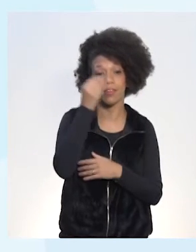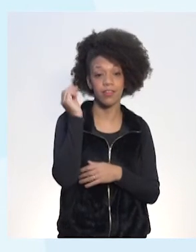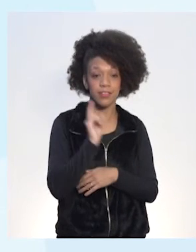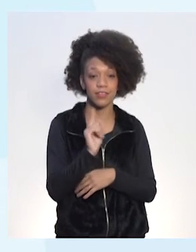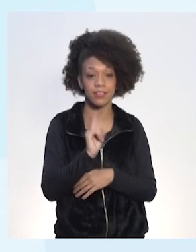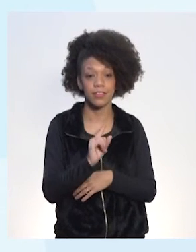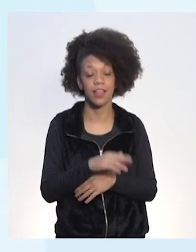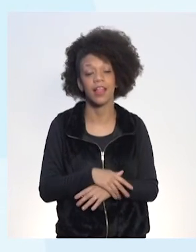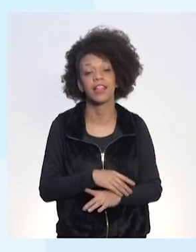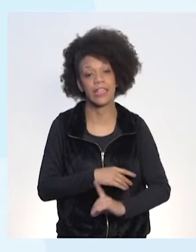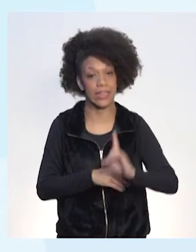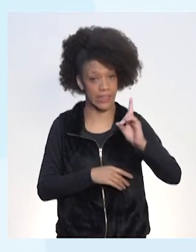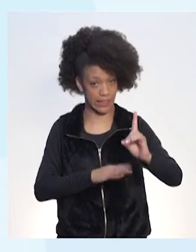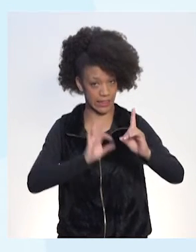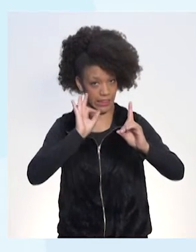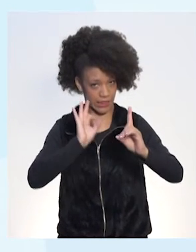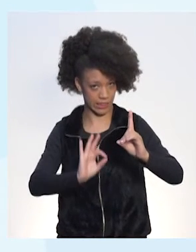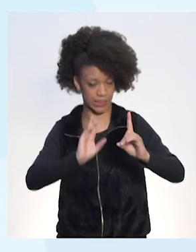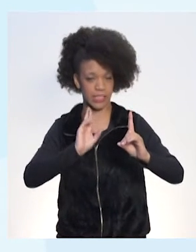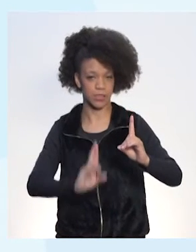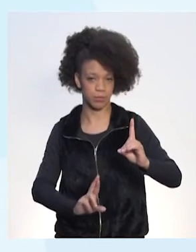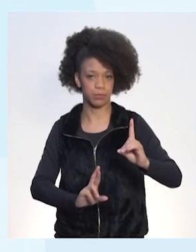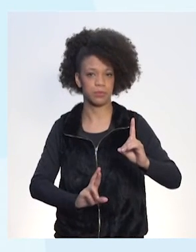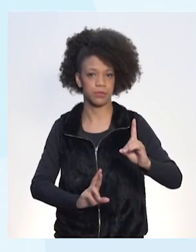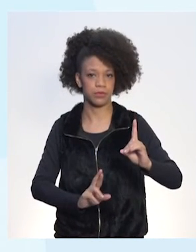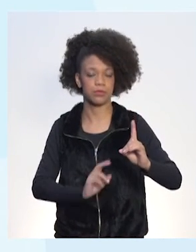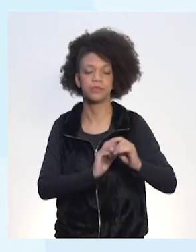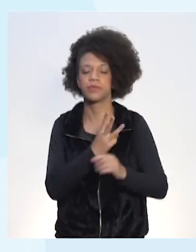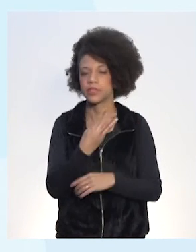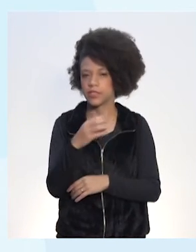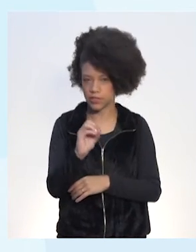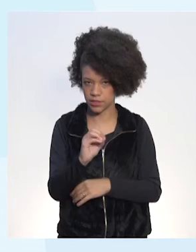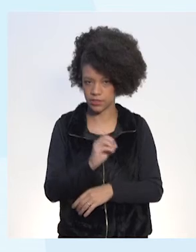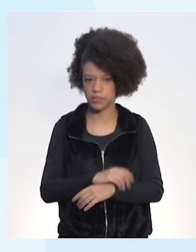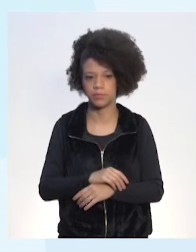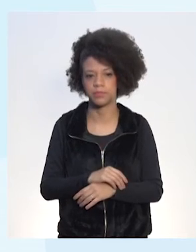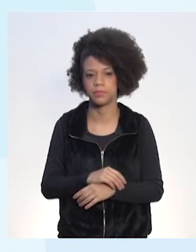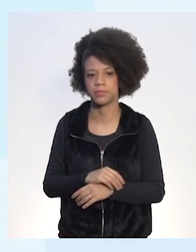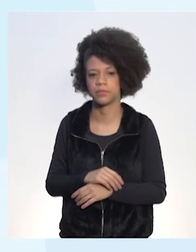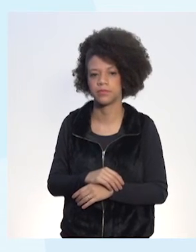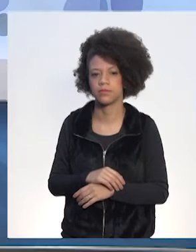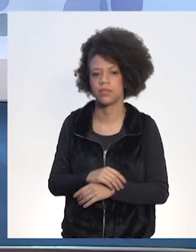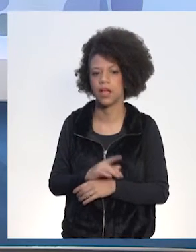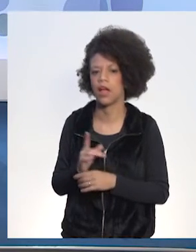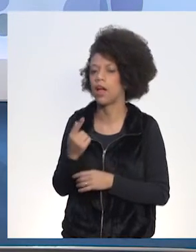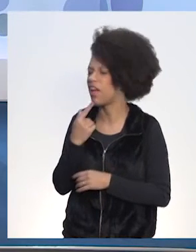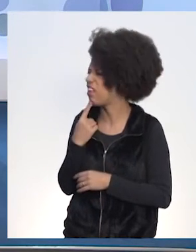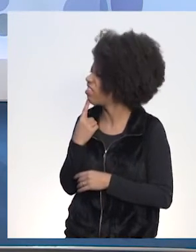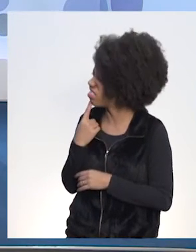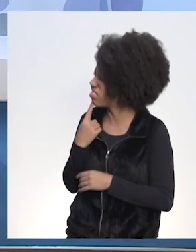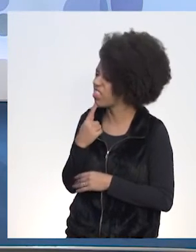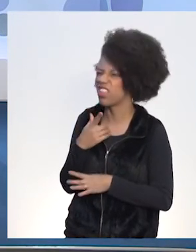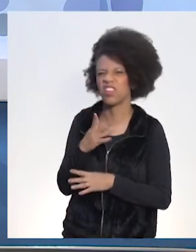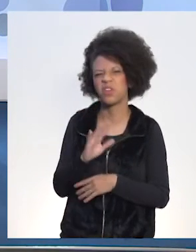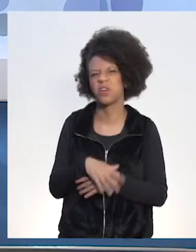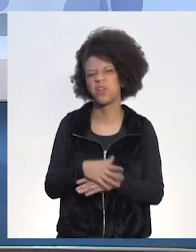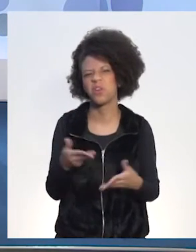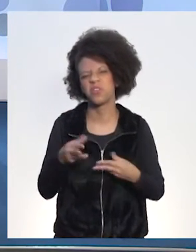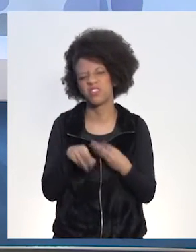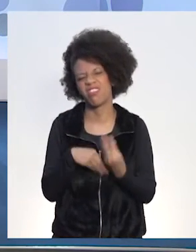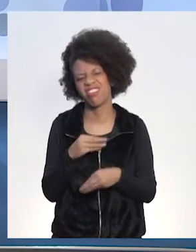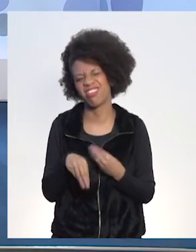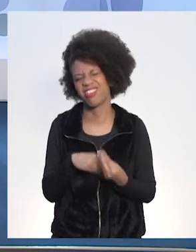a alternativa correta é a D, que é 30 graus. Limpa aquilo ali, Ale. Limpar? Né? Hoje eu estou bagunçadinha, não